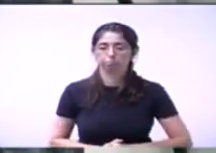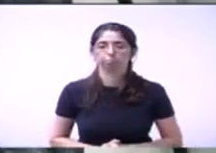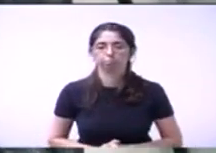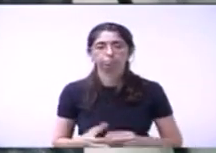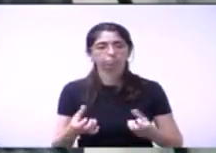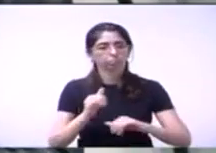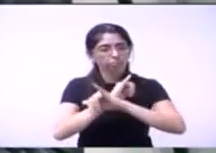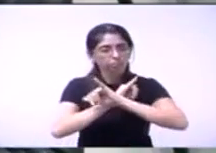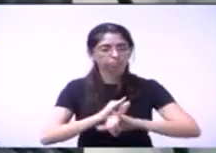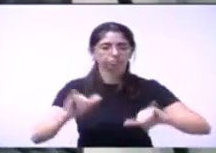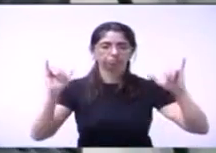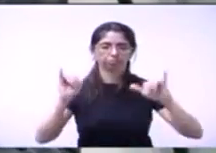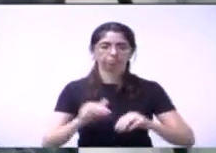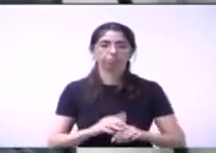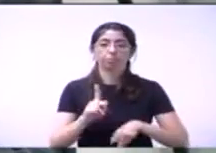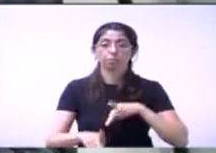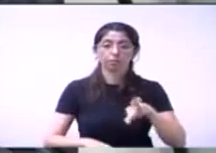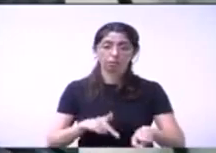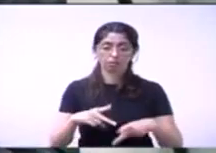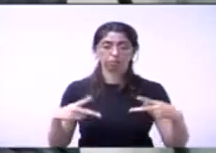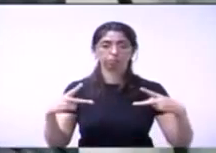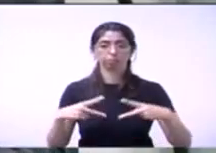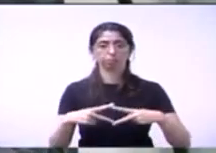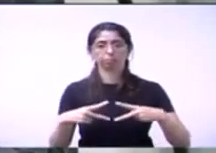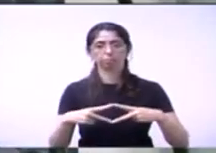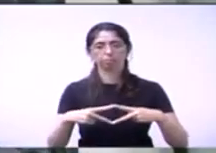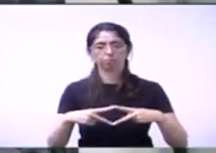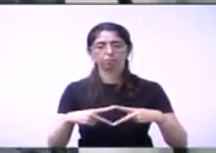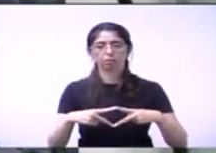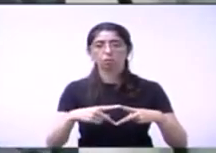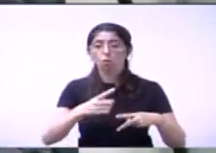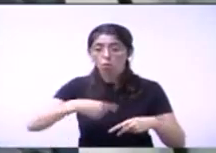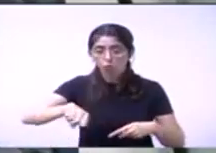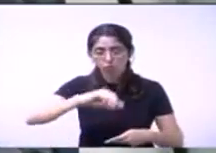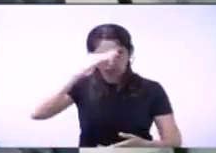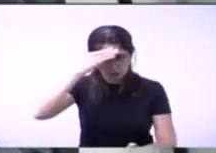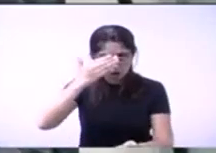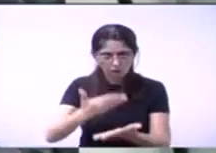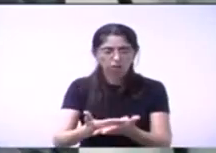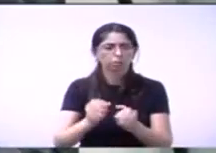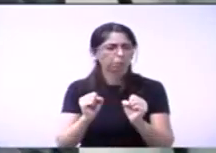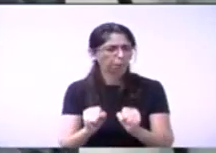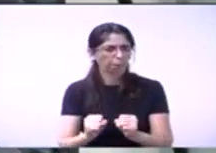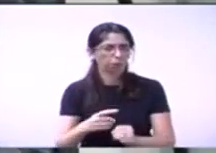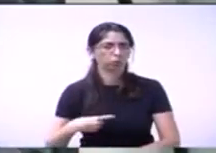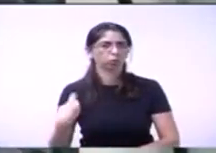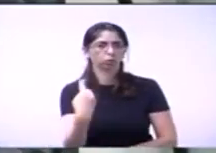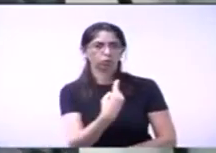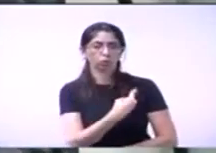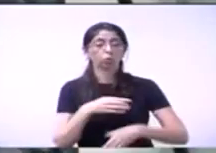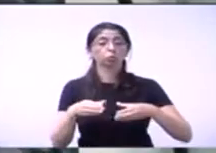que a população de Paulínia pode acreditar que nós, do PRTB, seremos